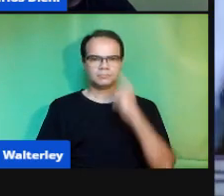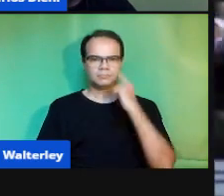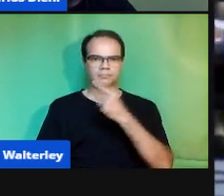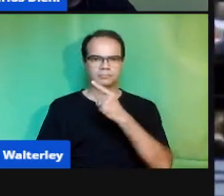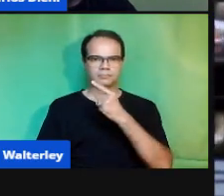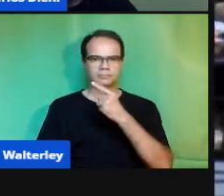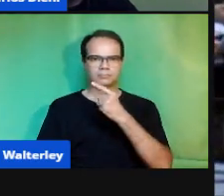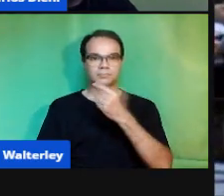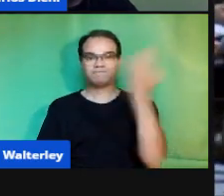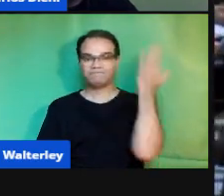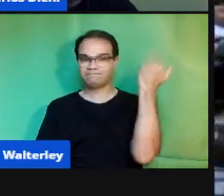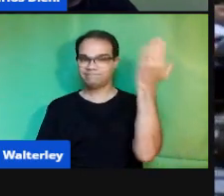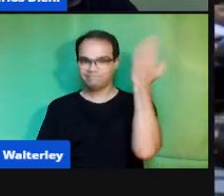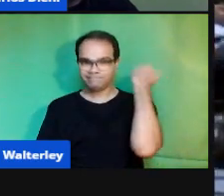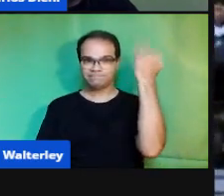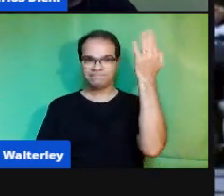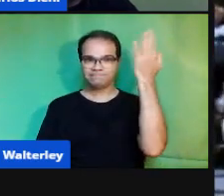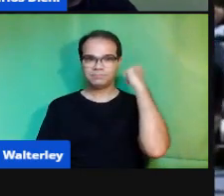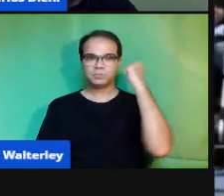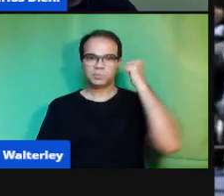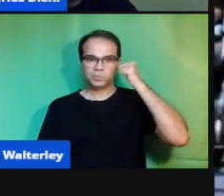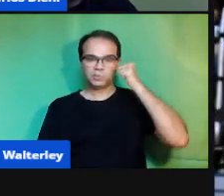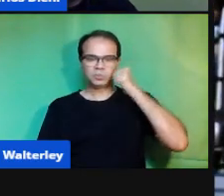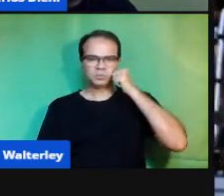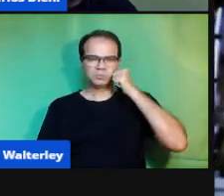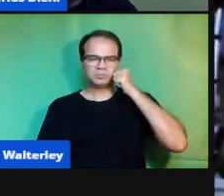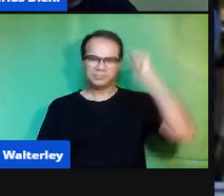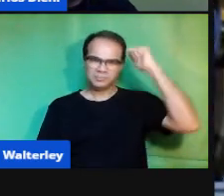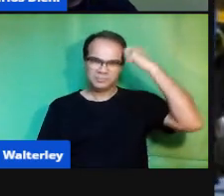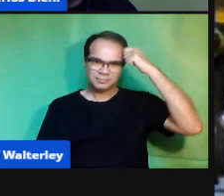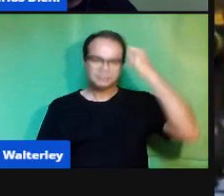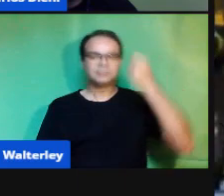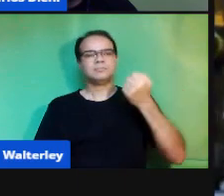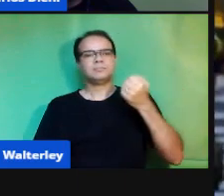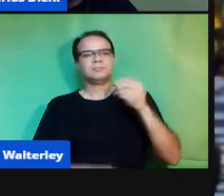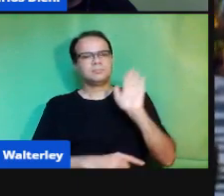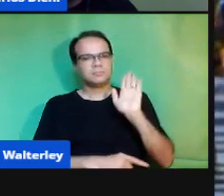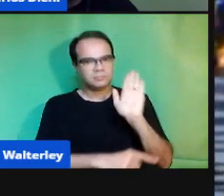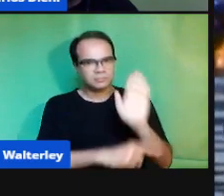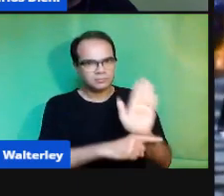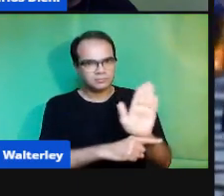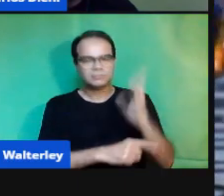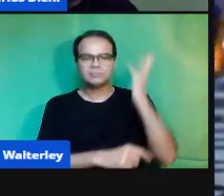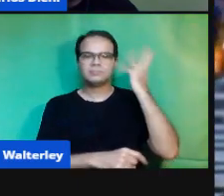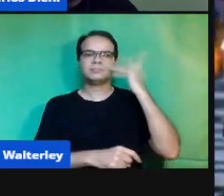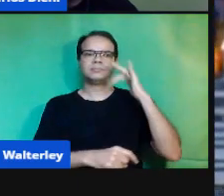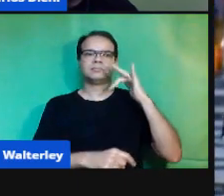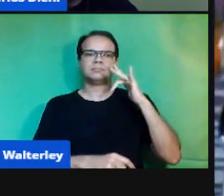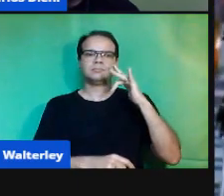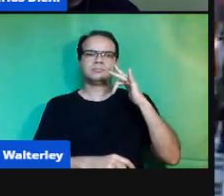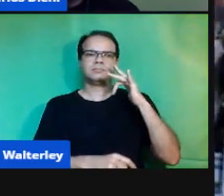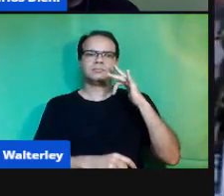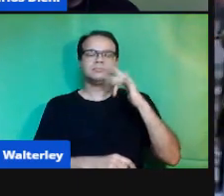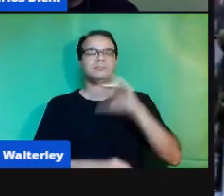formação das crianças. Pelo afeto, pelo apego, pelo carinho